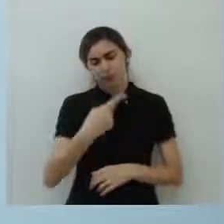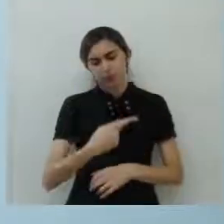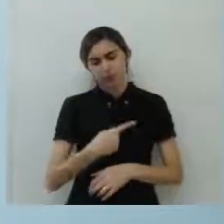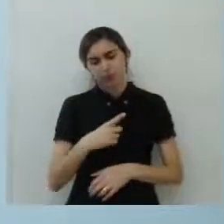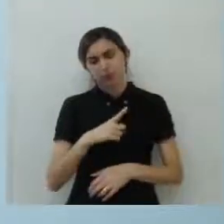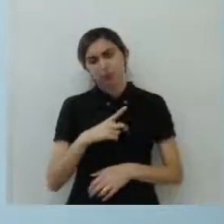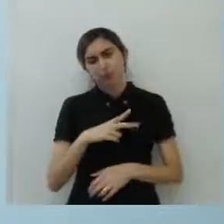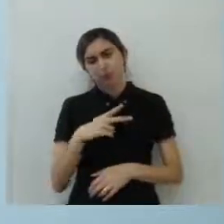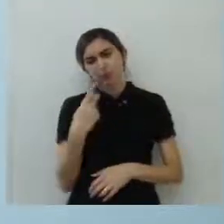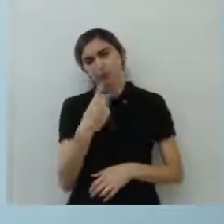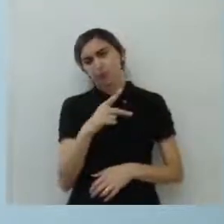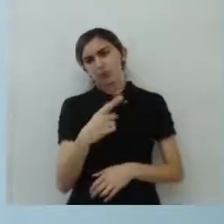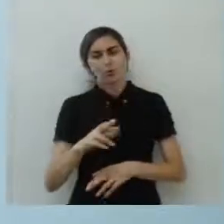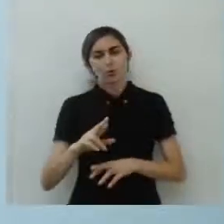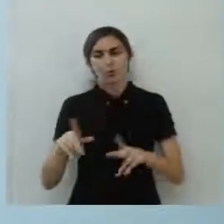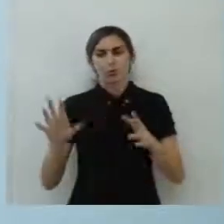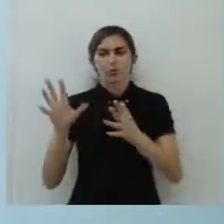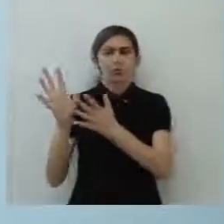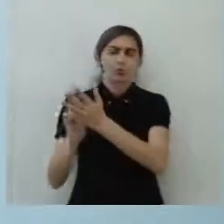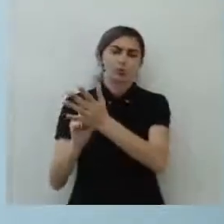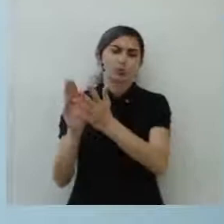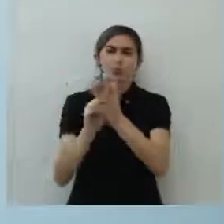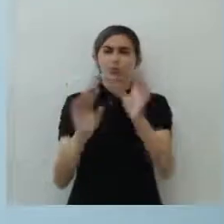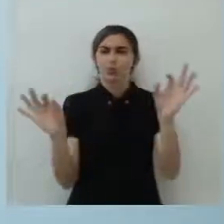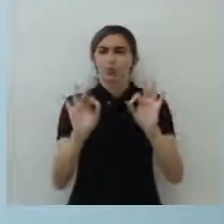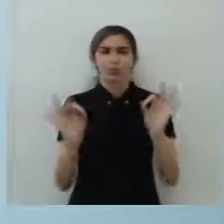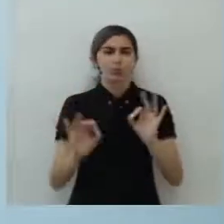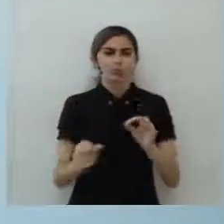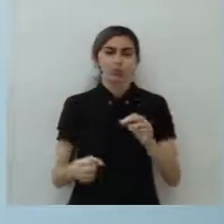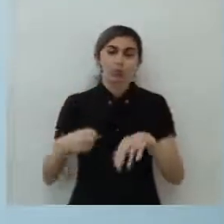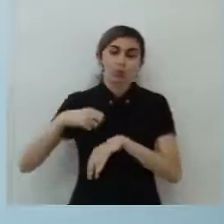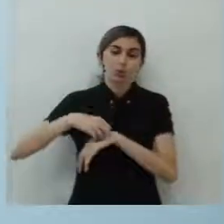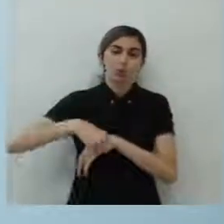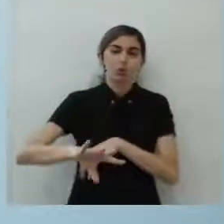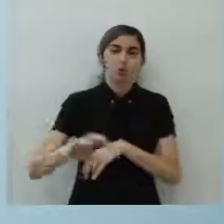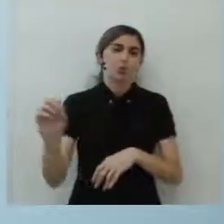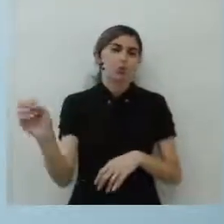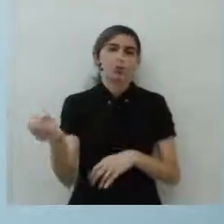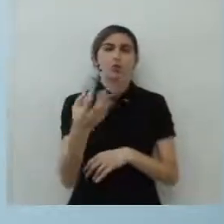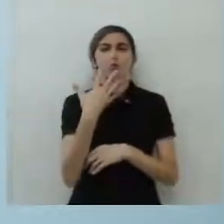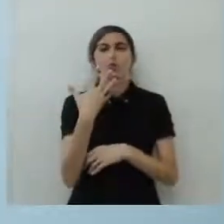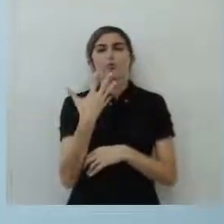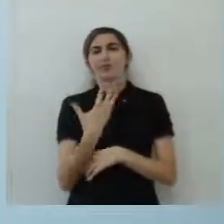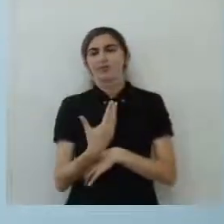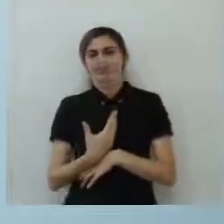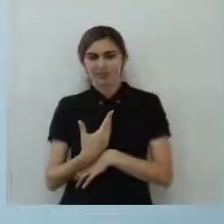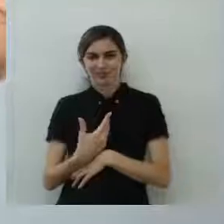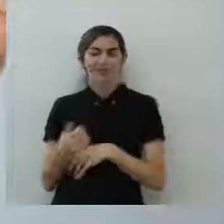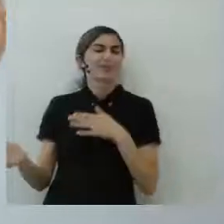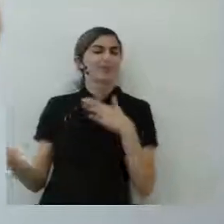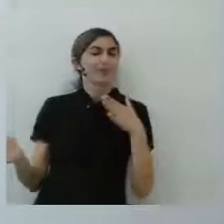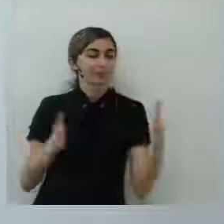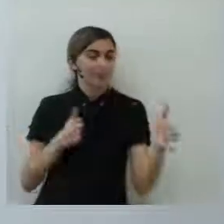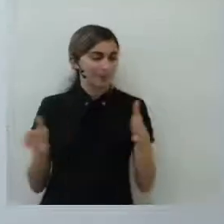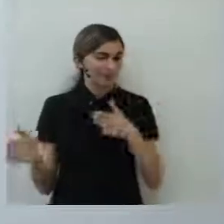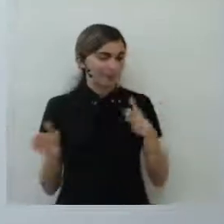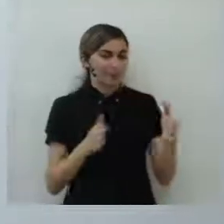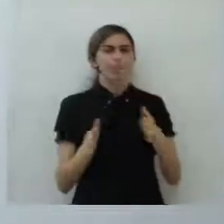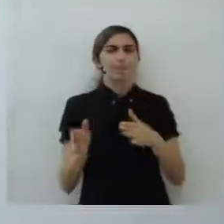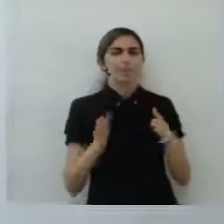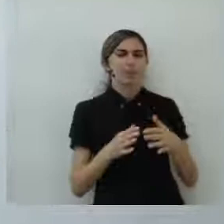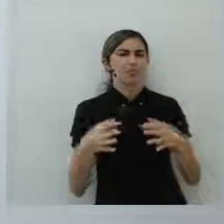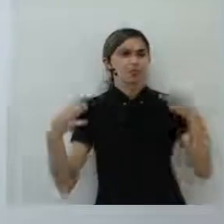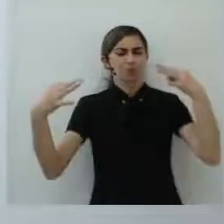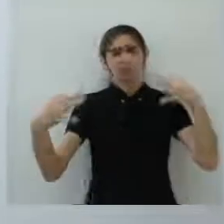ser. Ele não imitou ninguém, ele trouxe o novo. Então, e numa época tão